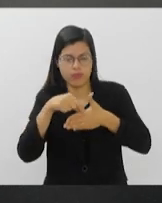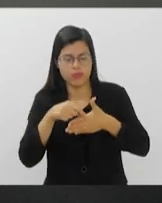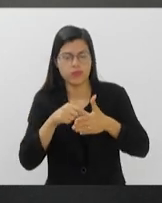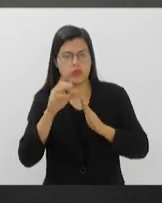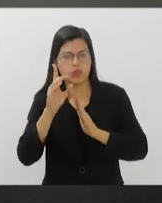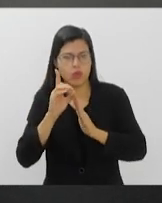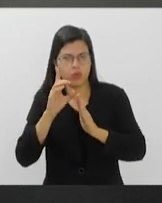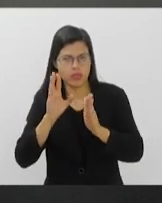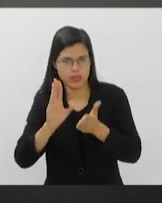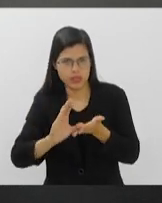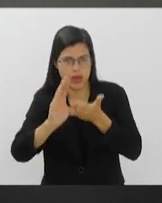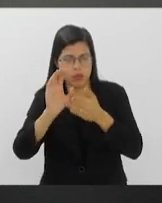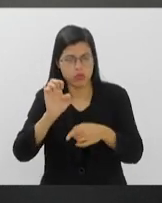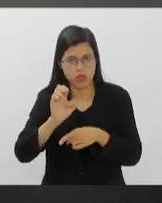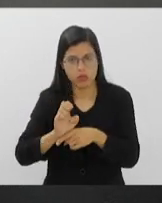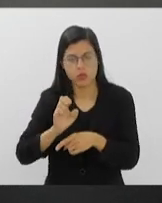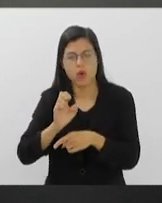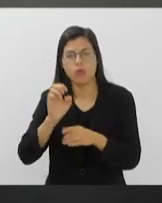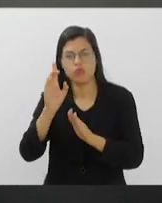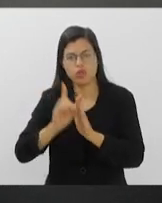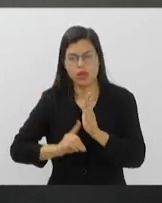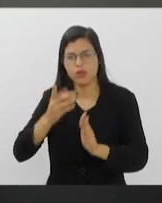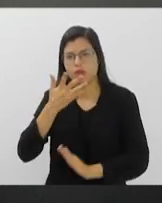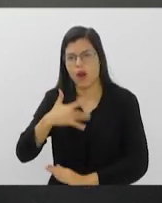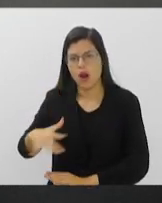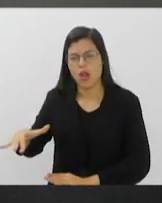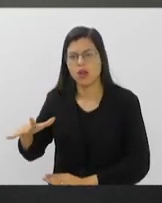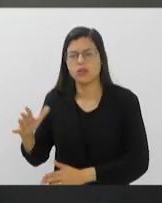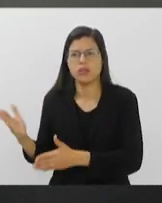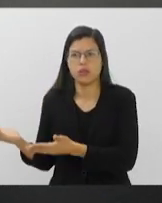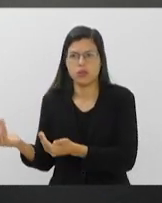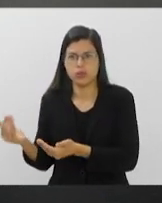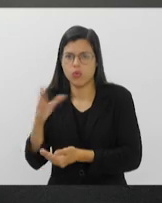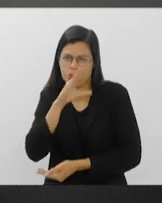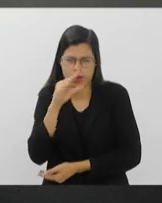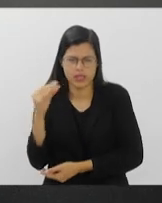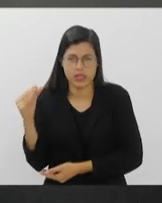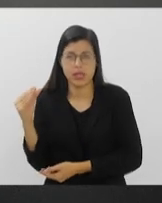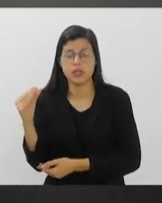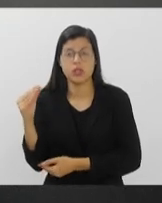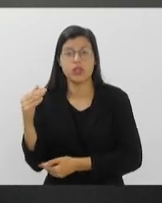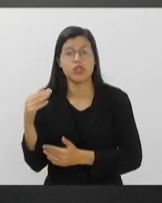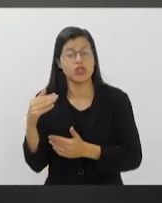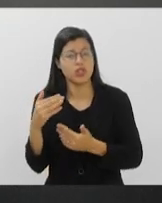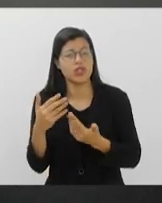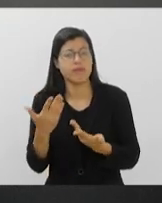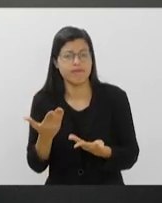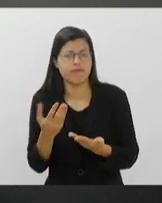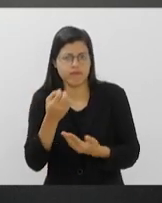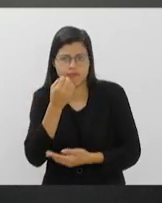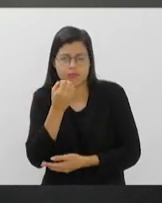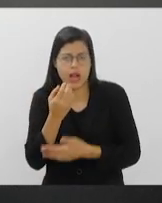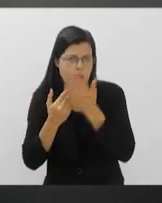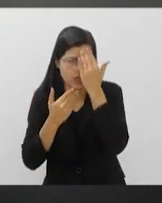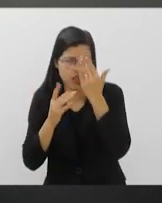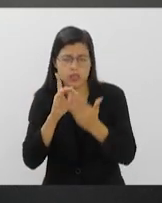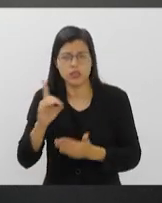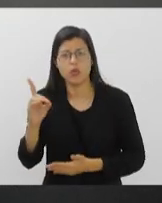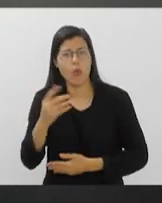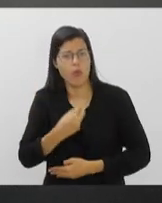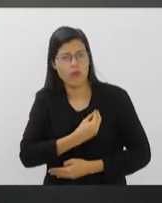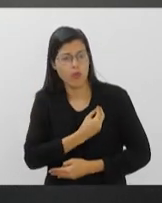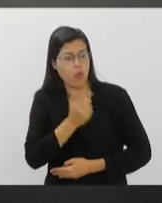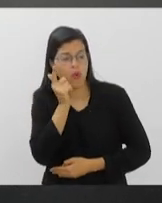Adolescente fazendo uma revolução no Conselho Estadual dos direitos da criança adolescente que graças a Deus eu vivi para vir porque em alguns